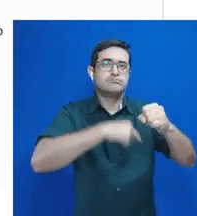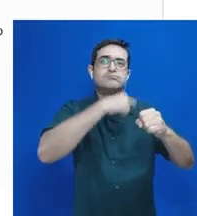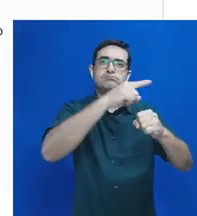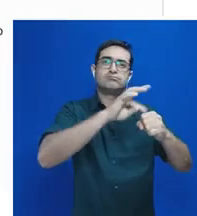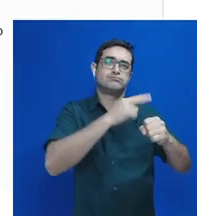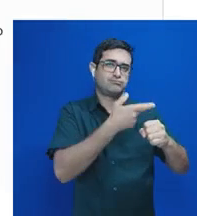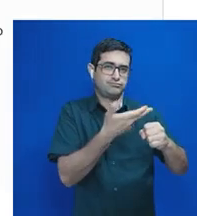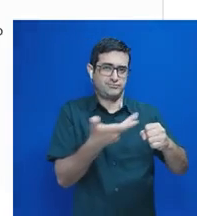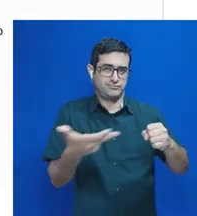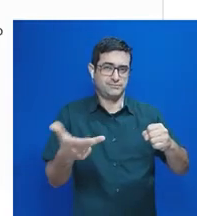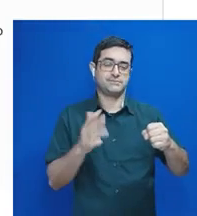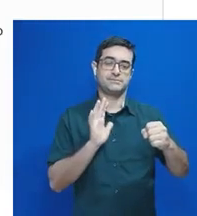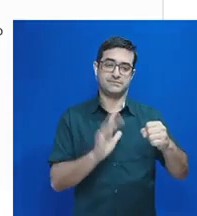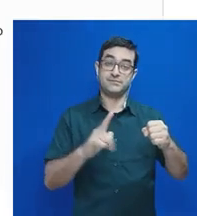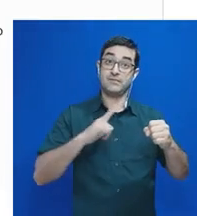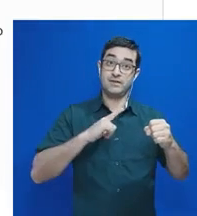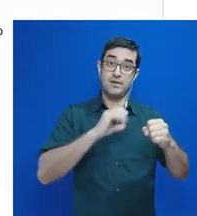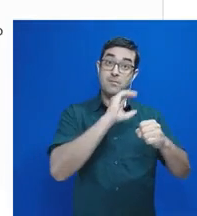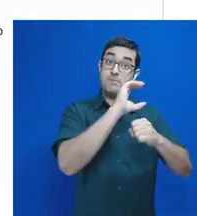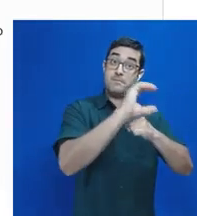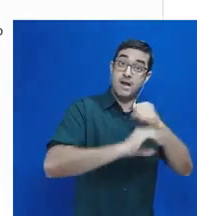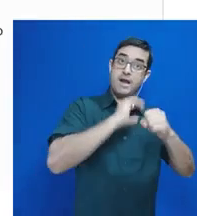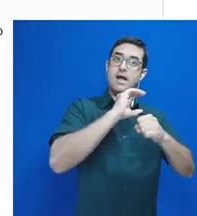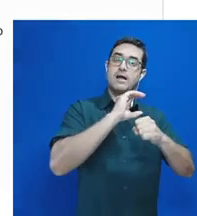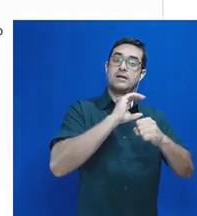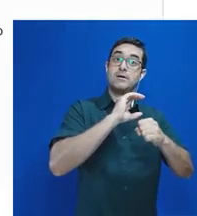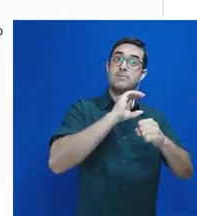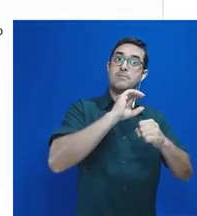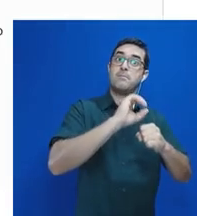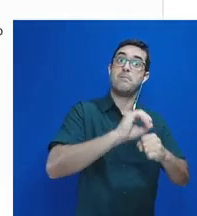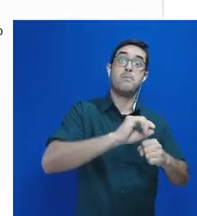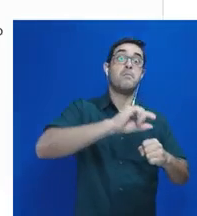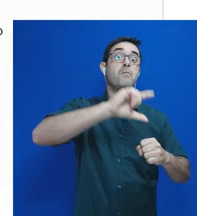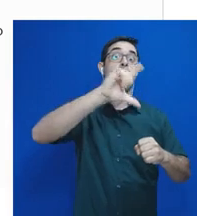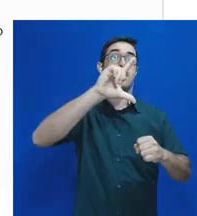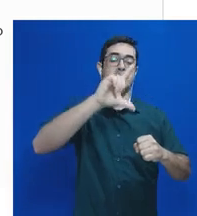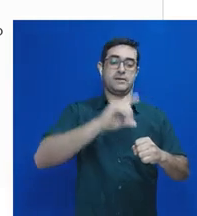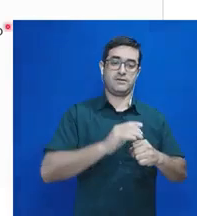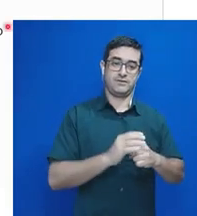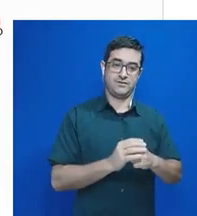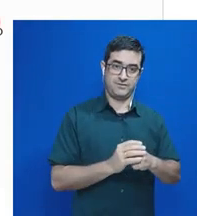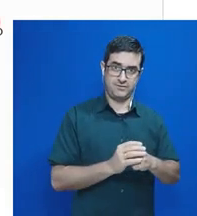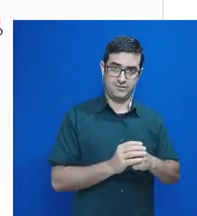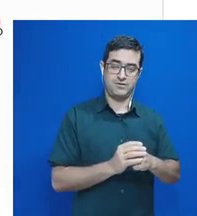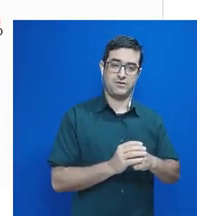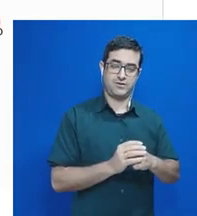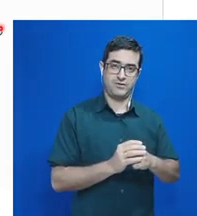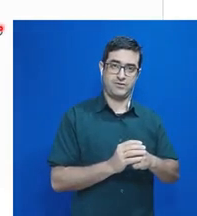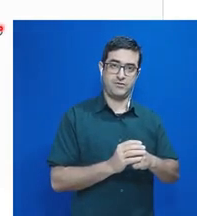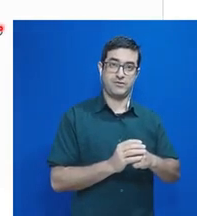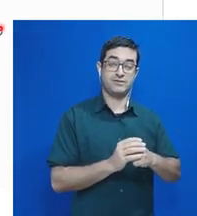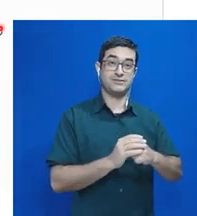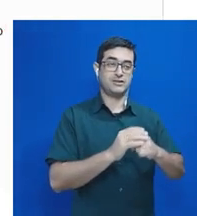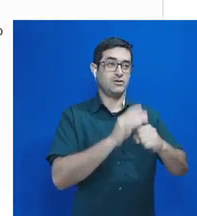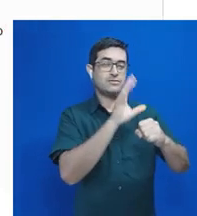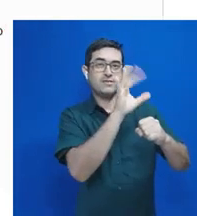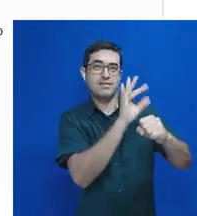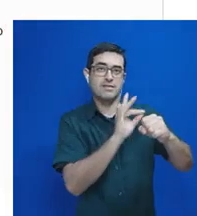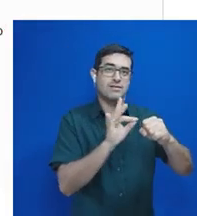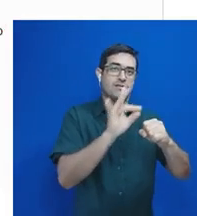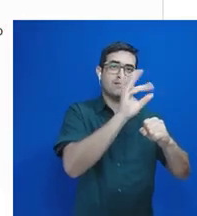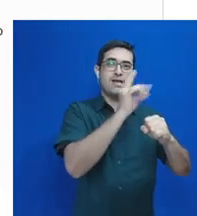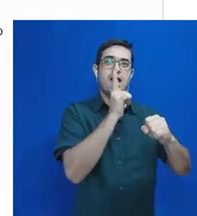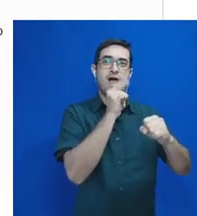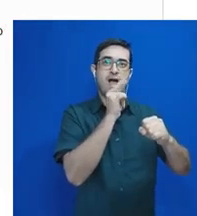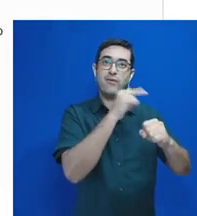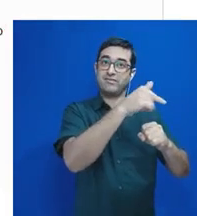E o que vai acontecer? Ele tem uma carga maior. Por isso que o cloreto de lantânio é heptahidratado